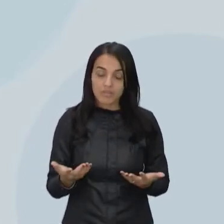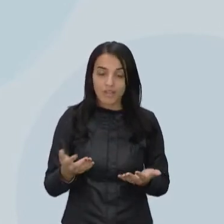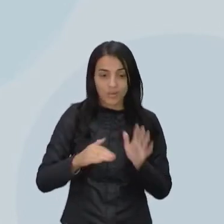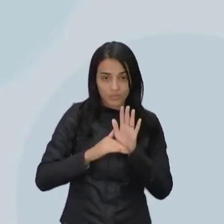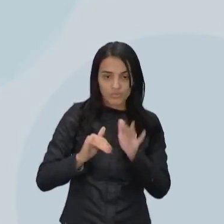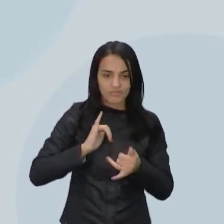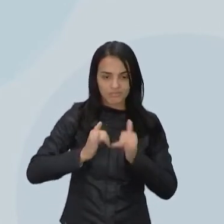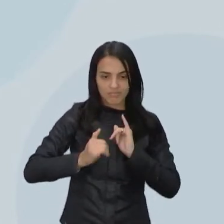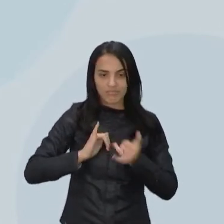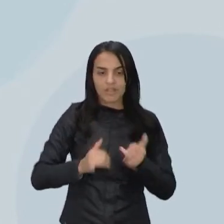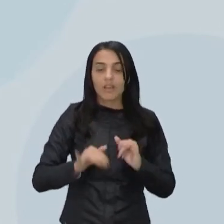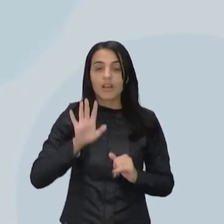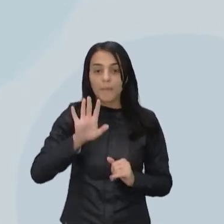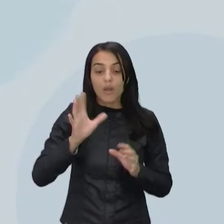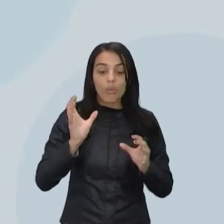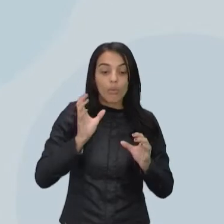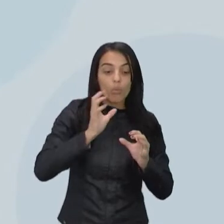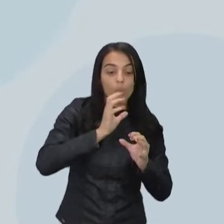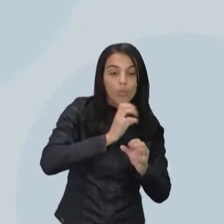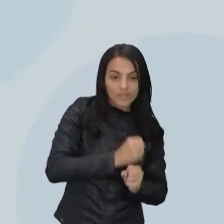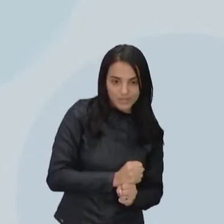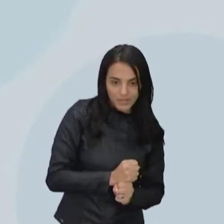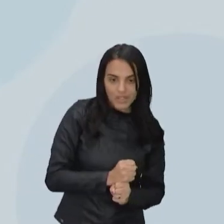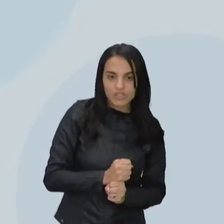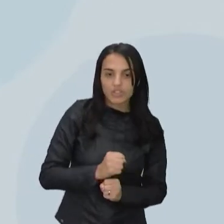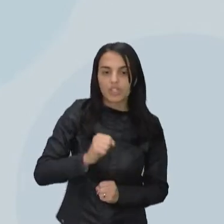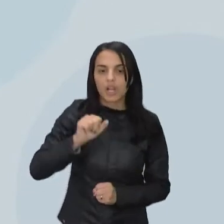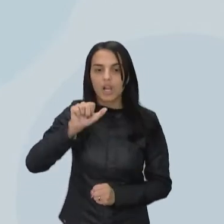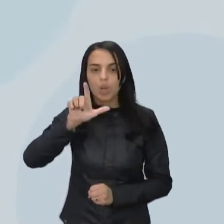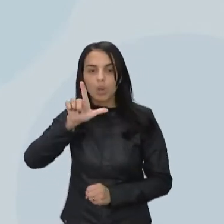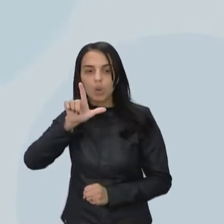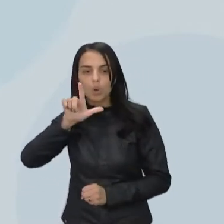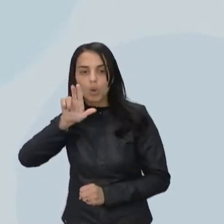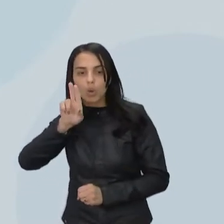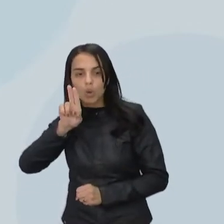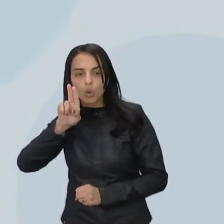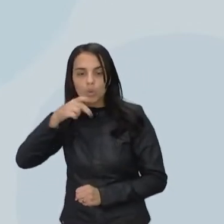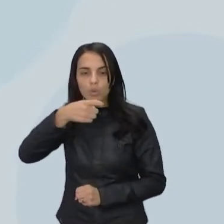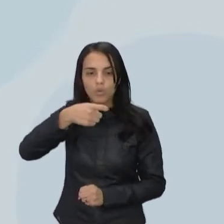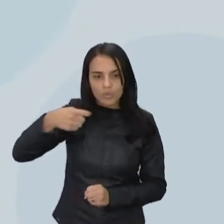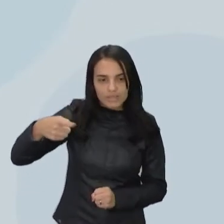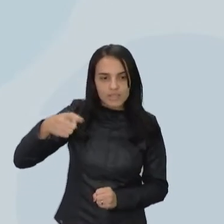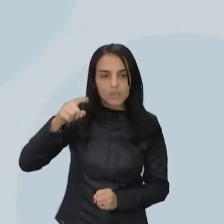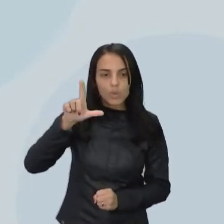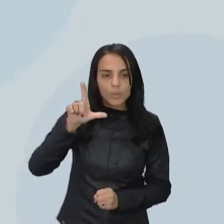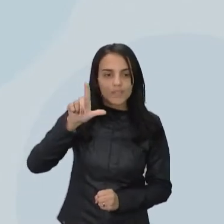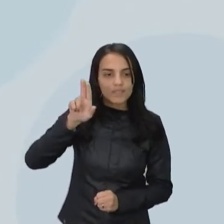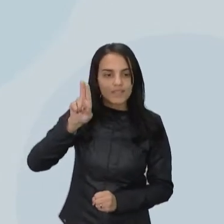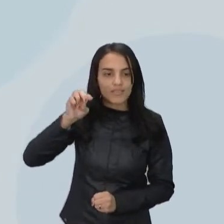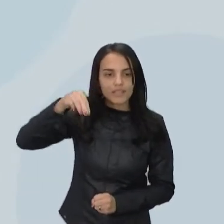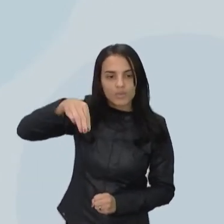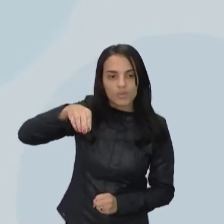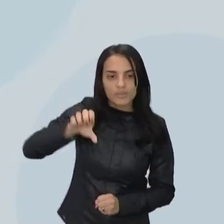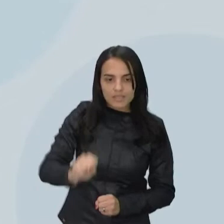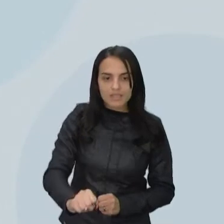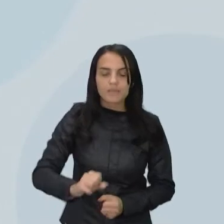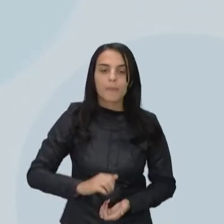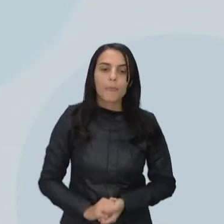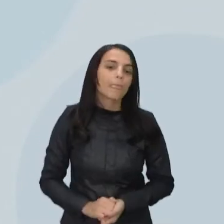energética, pela quantidade de lumens e pela quantidade de lux também. Veja só, lâmpada de